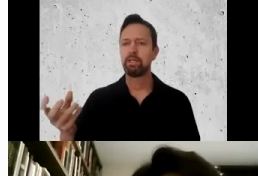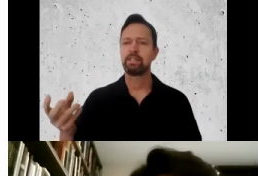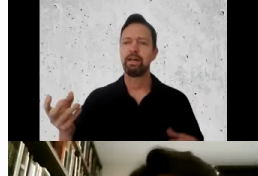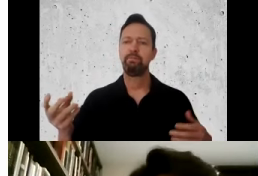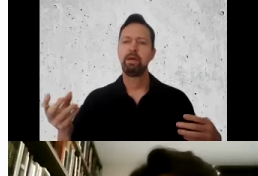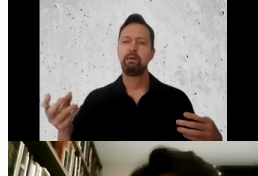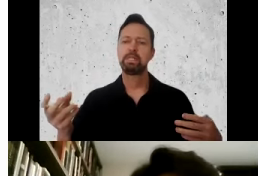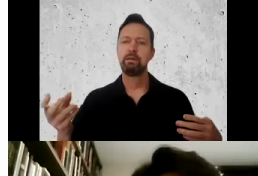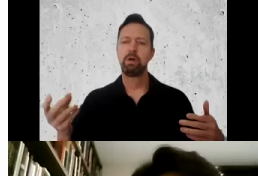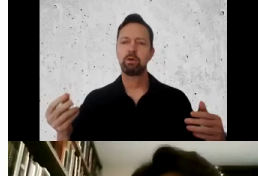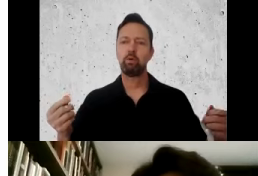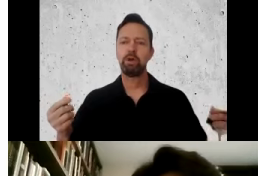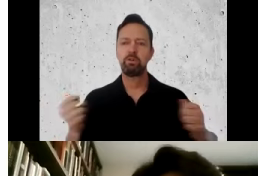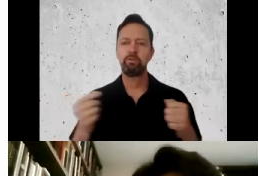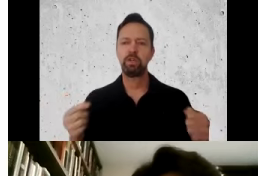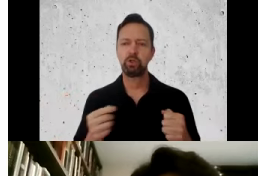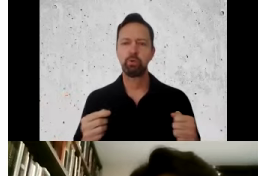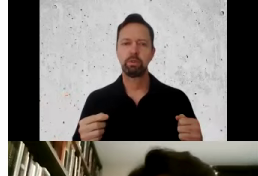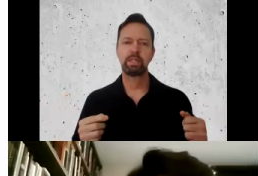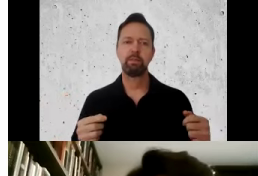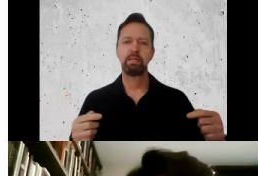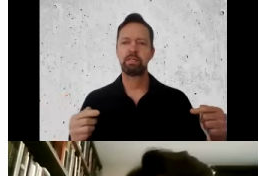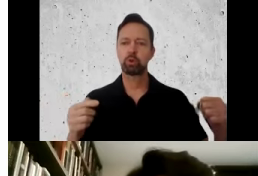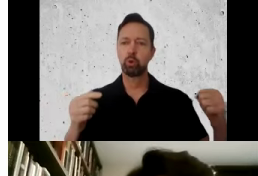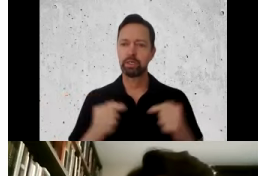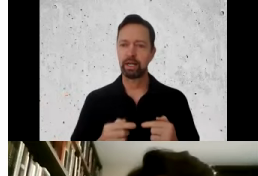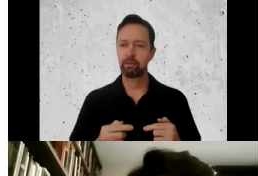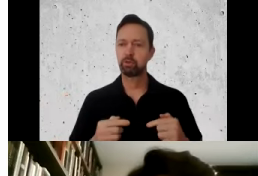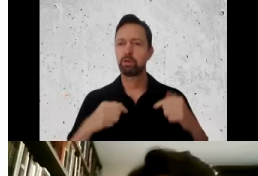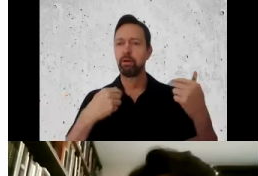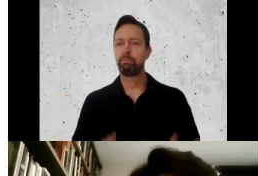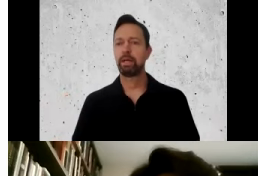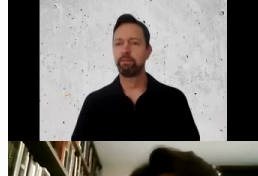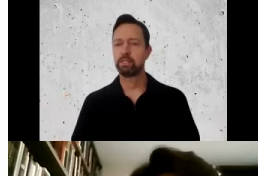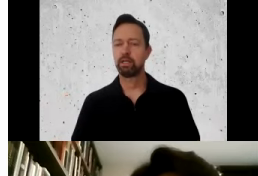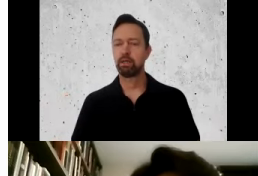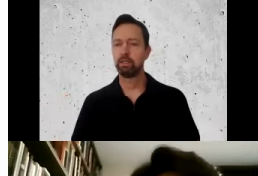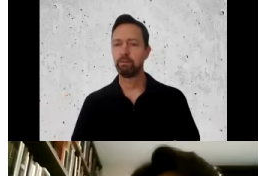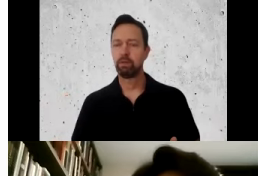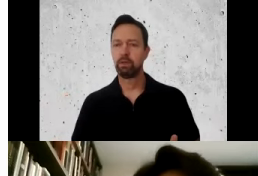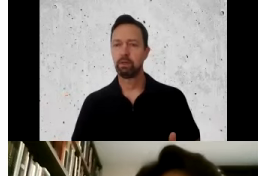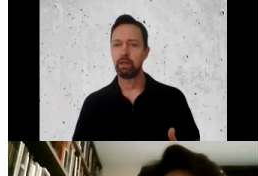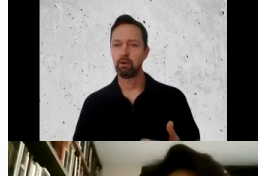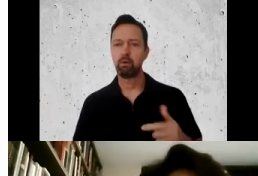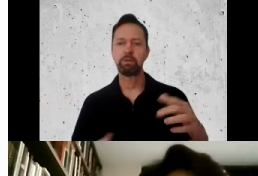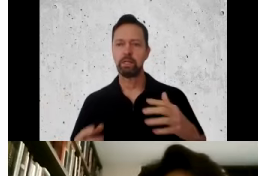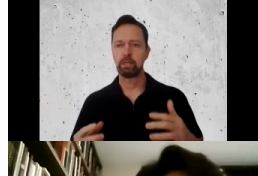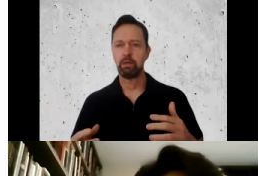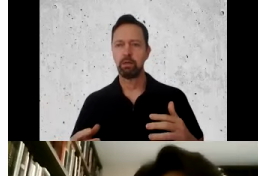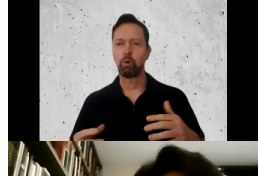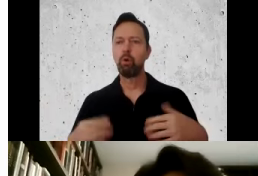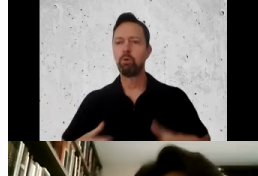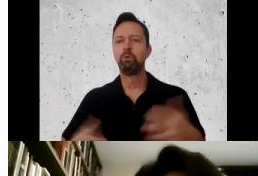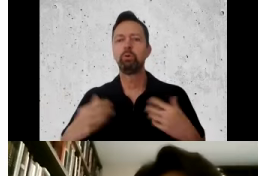de se organizar, mas ele mostra como é difícil estabelecer os contratos para fazer aquilo ali. Né? Ou